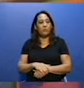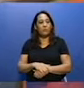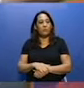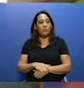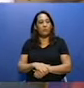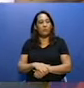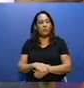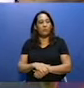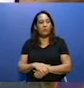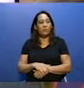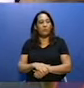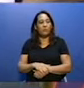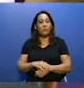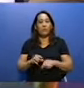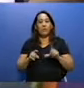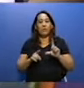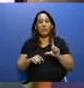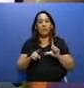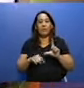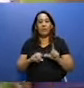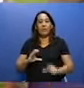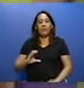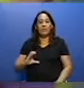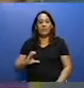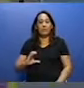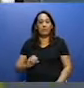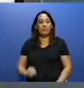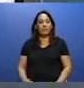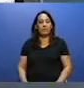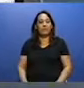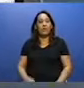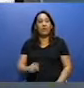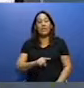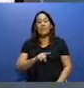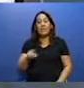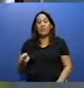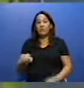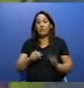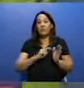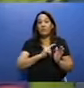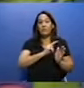certo? Letrinha C. Se